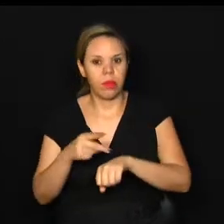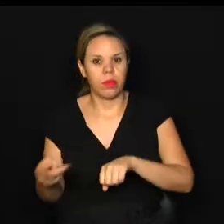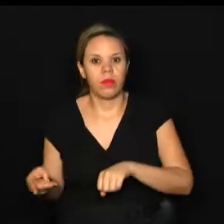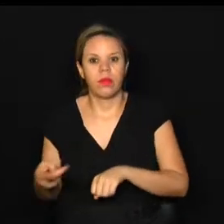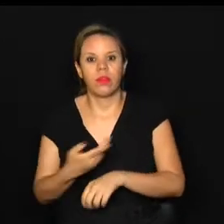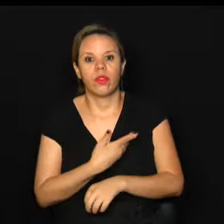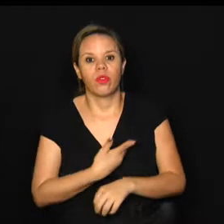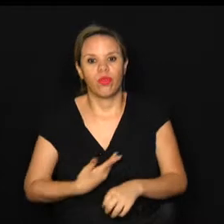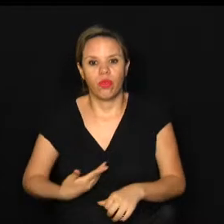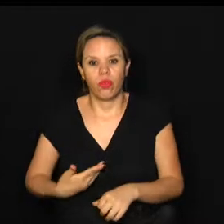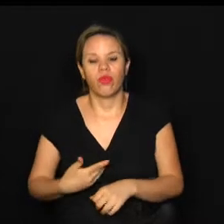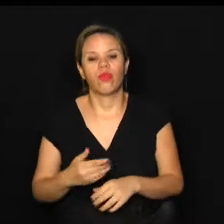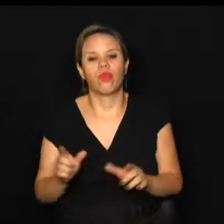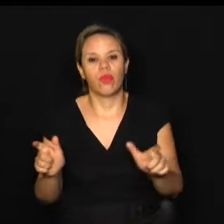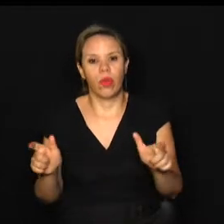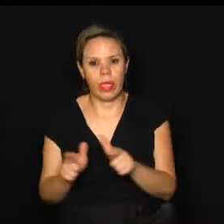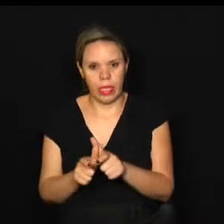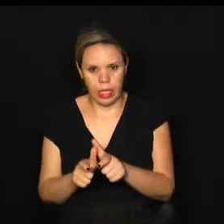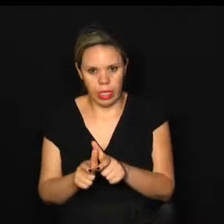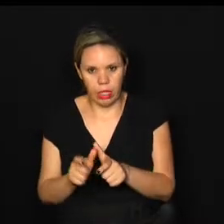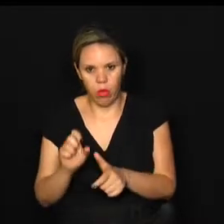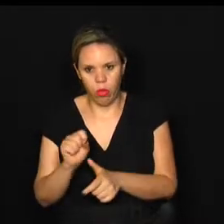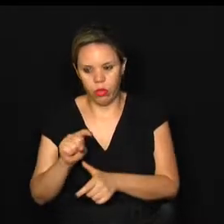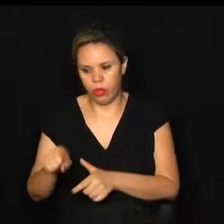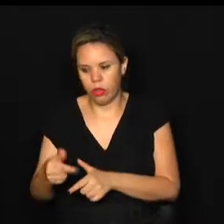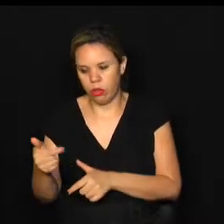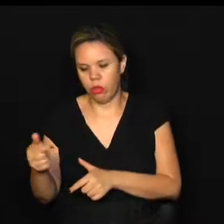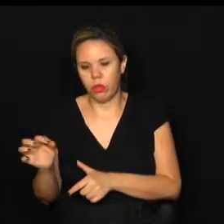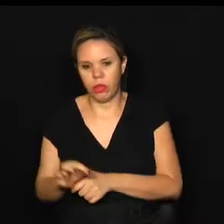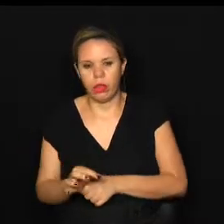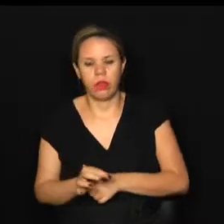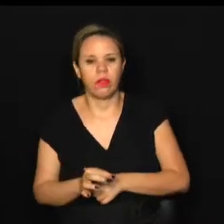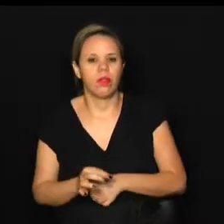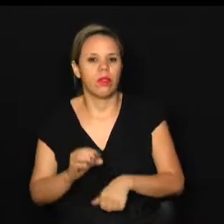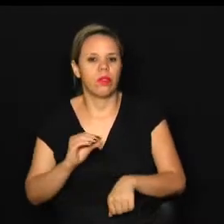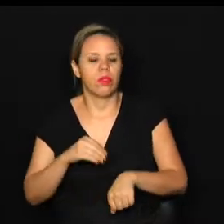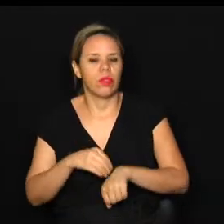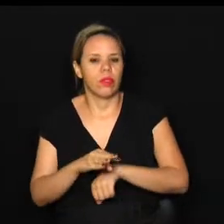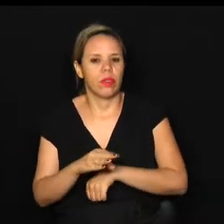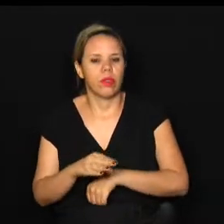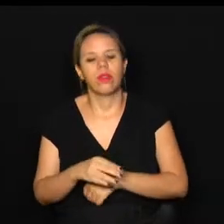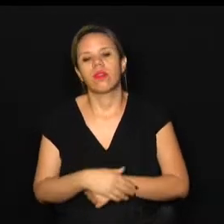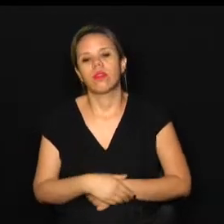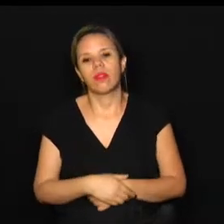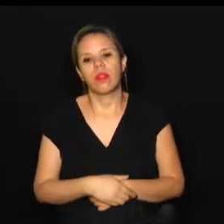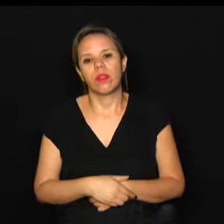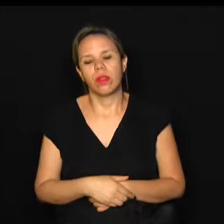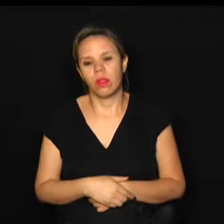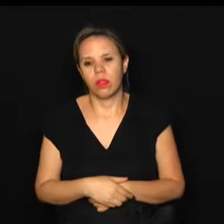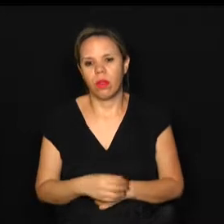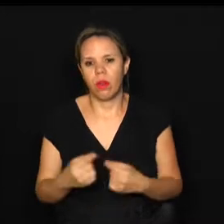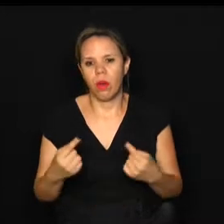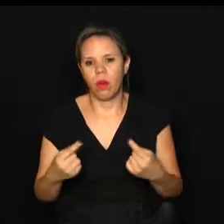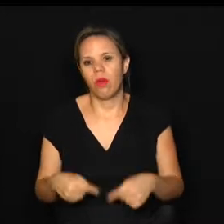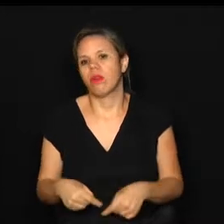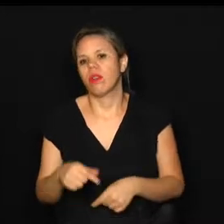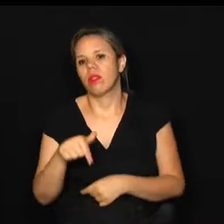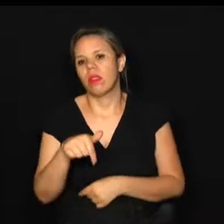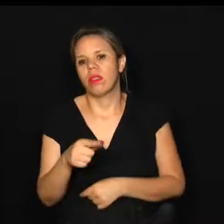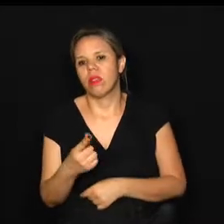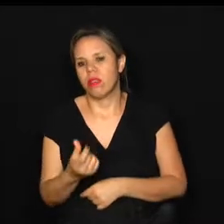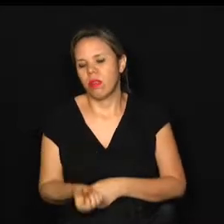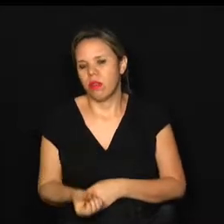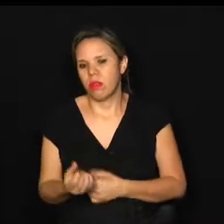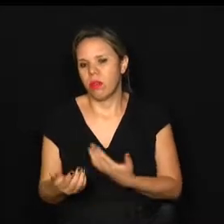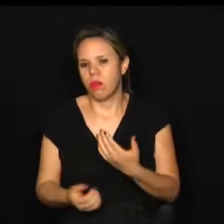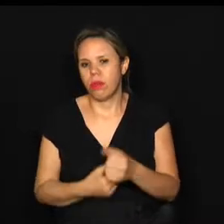de 8,2%. Os repasses desse ano foram de 716 milhões e 600 contra 780 milhões e 400 no ano